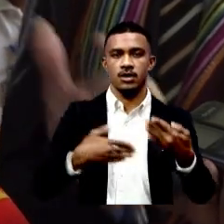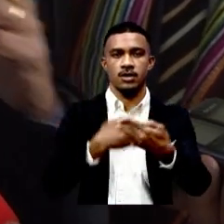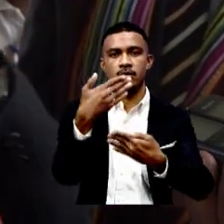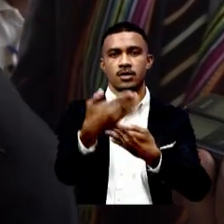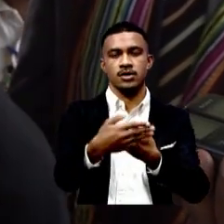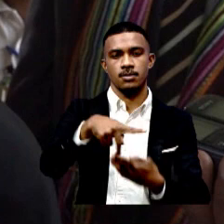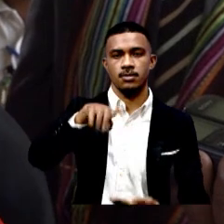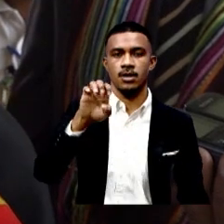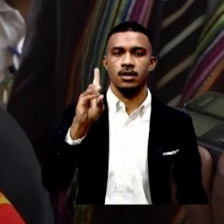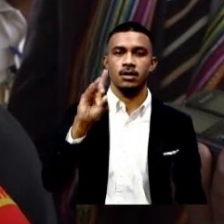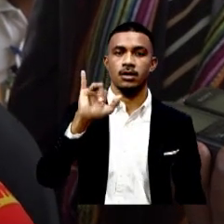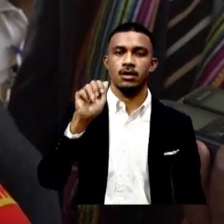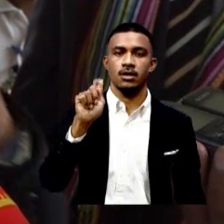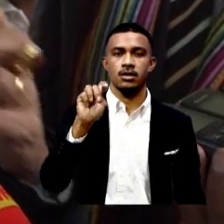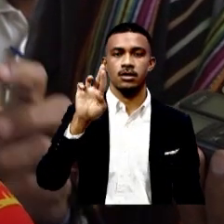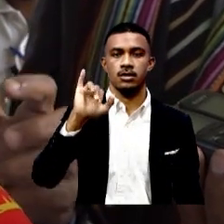pediatria. Não é?